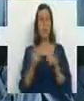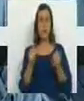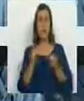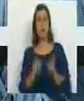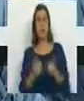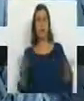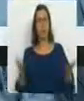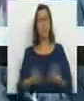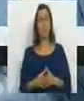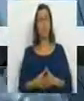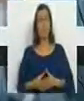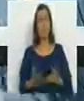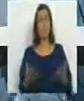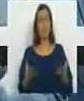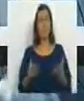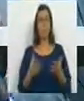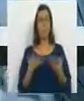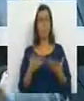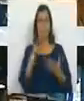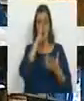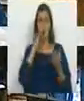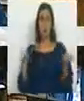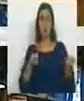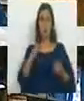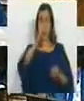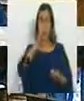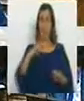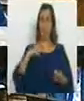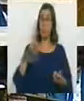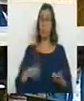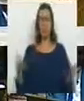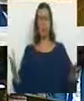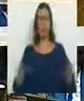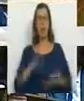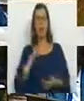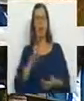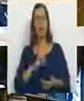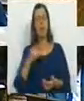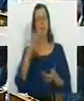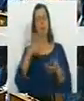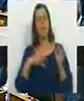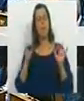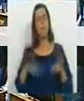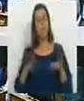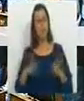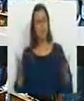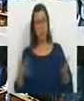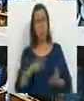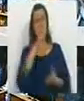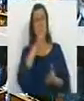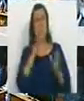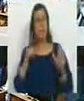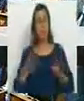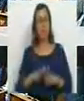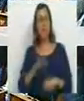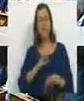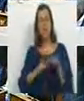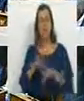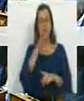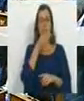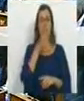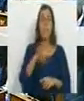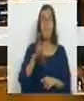da oposição, pelos partidos que governam Portugal. Senhor Presidente, para terminar, dizer, senhores